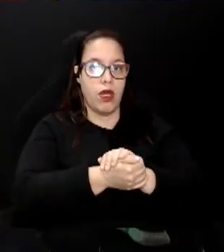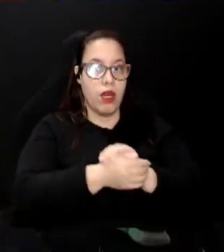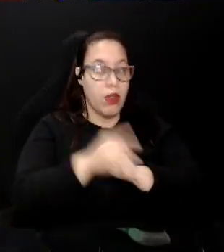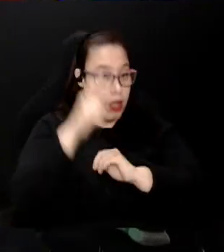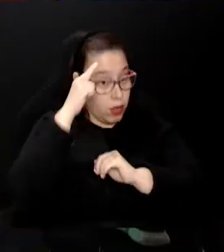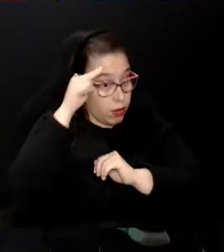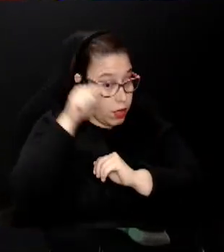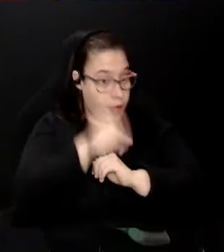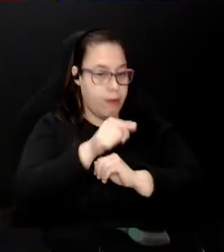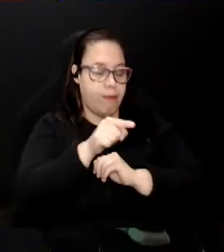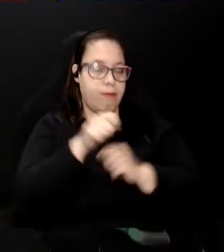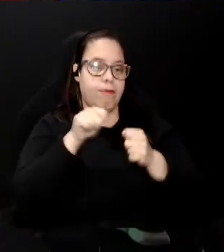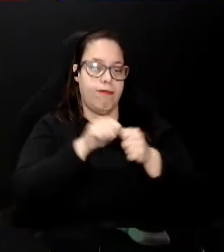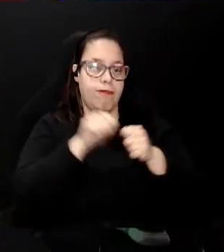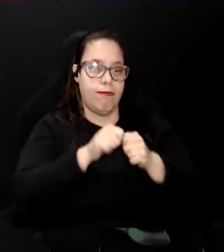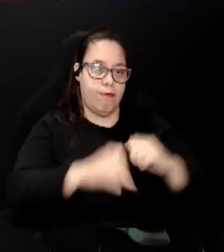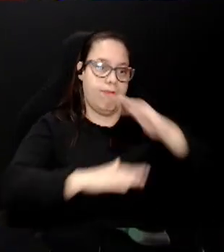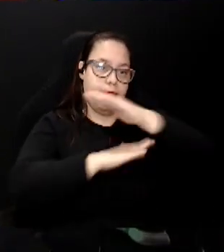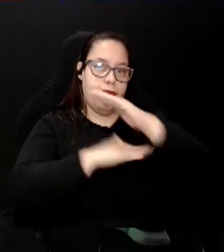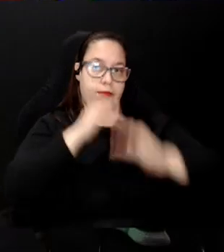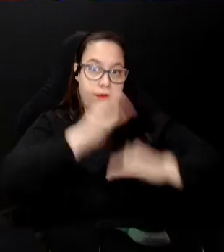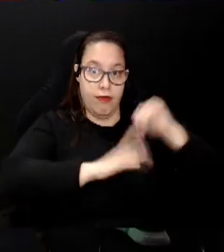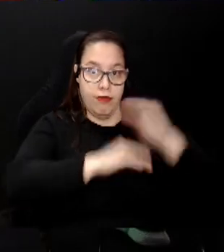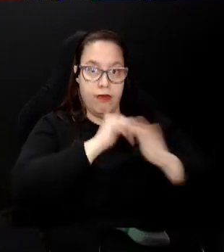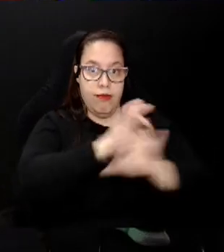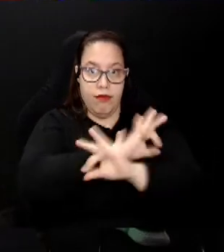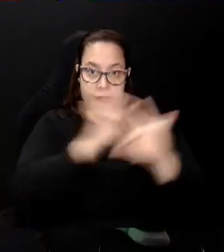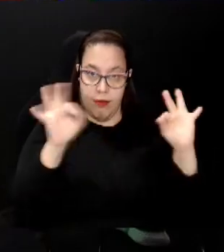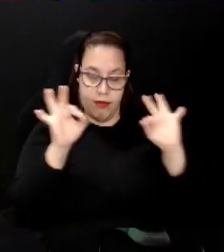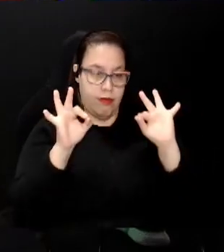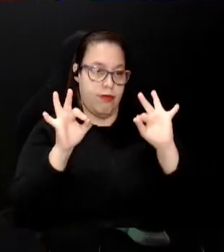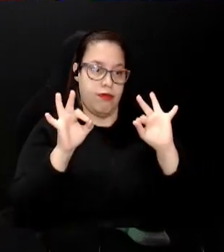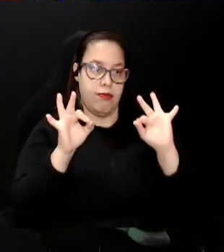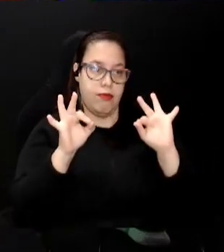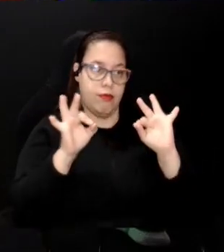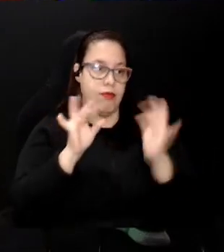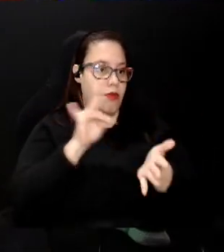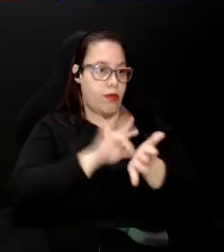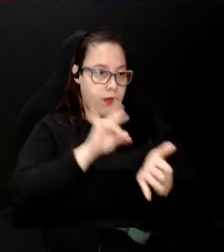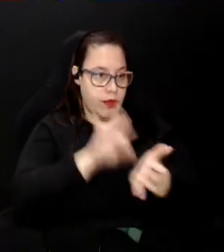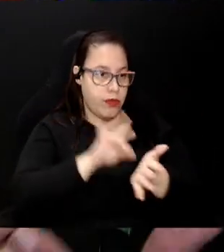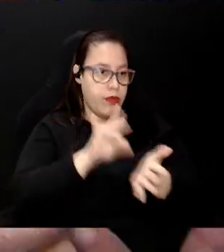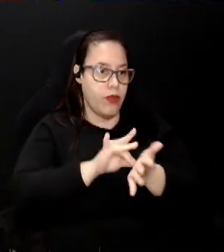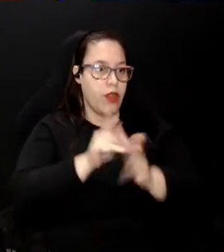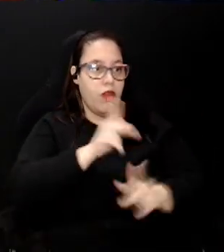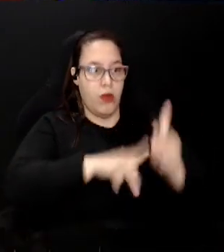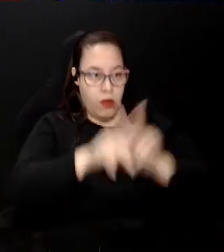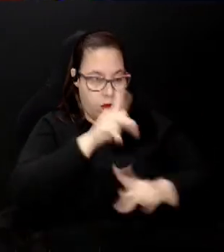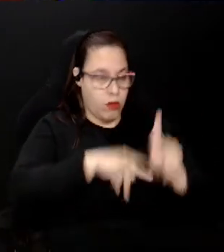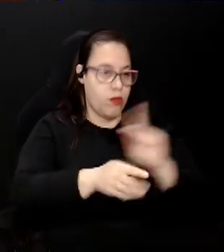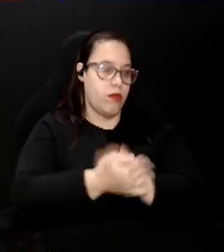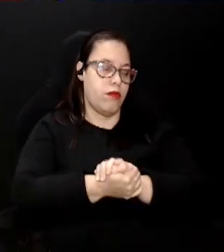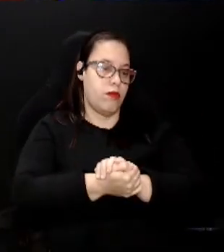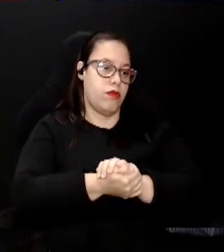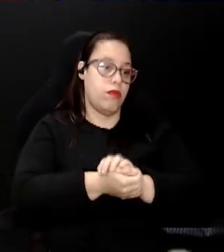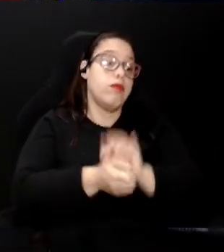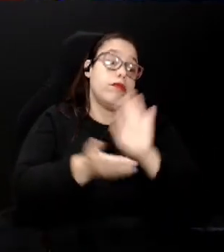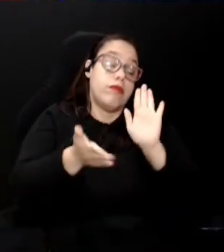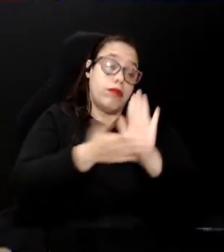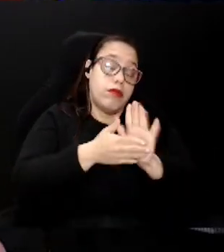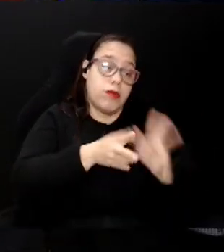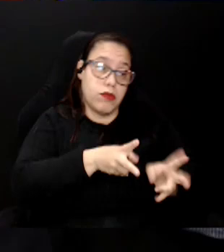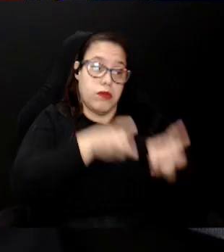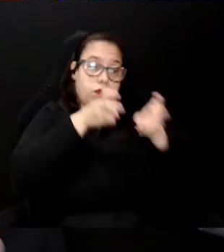com que a Câmara preste um serviço de maior eficiência para a população. É claro que esse reconhecimento por